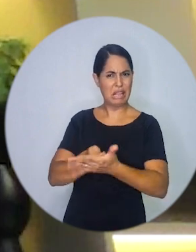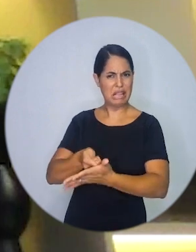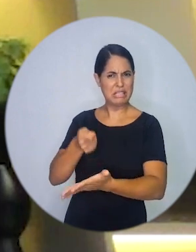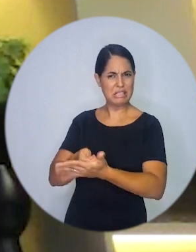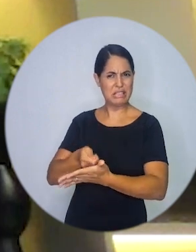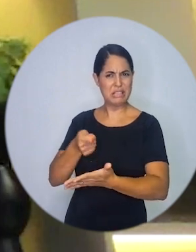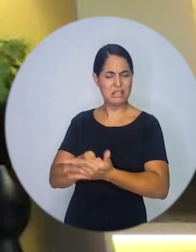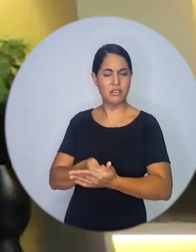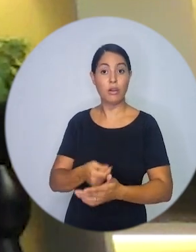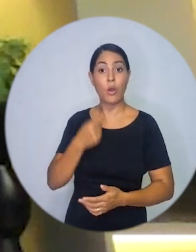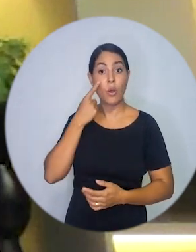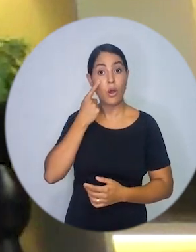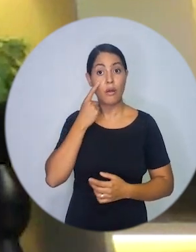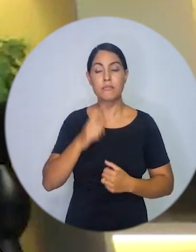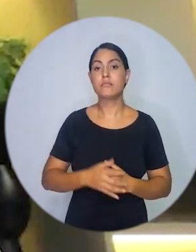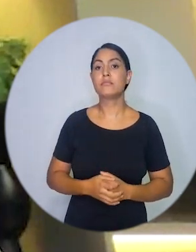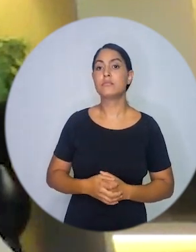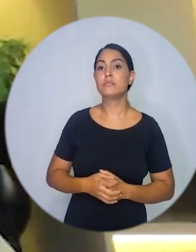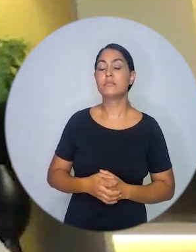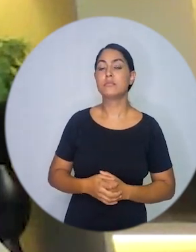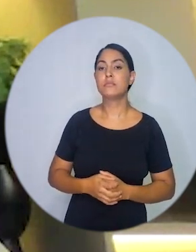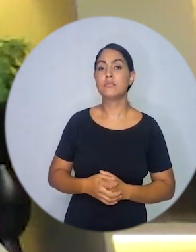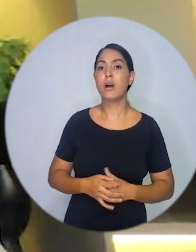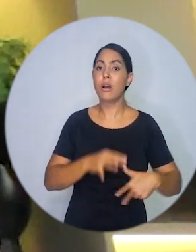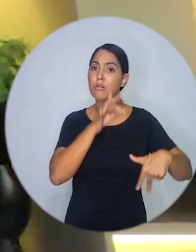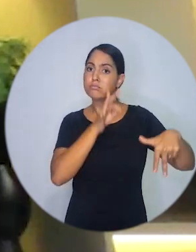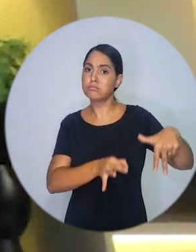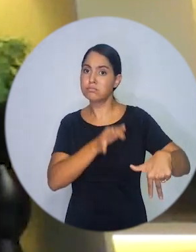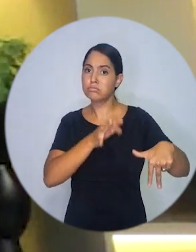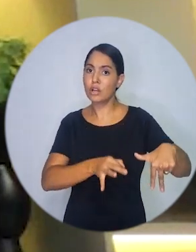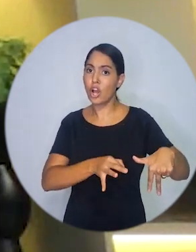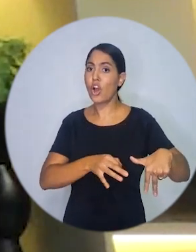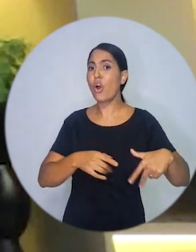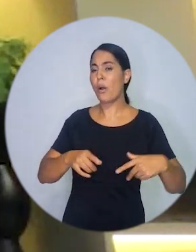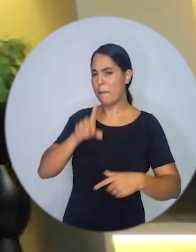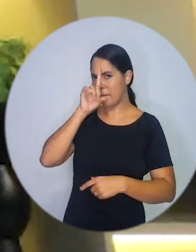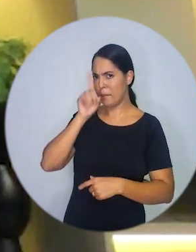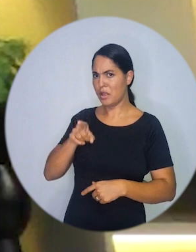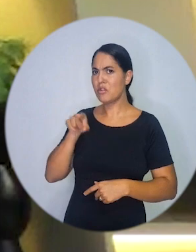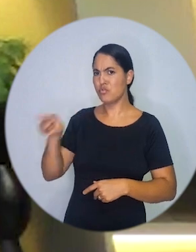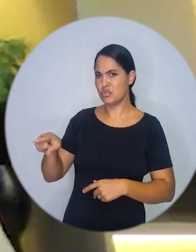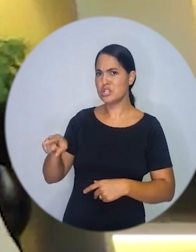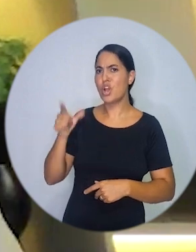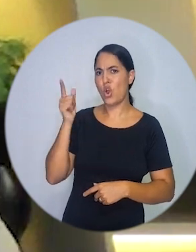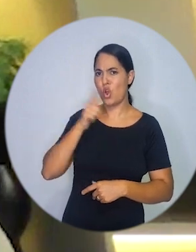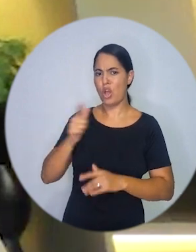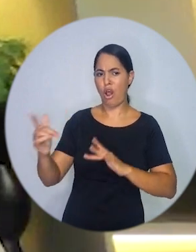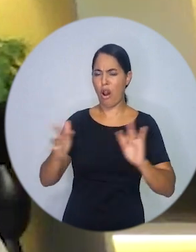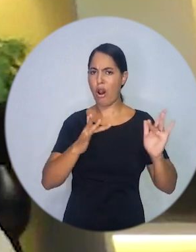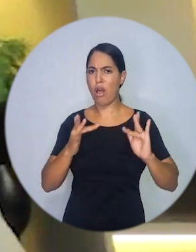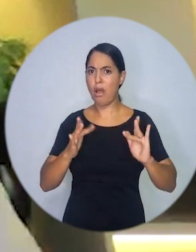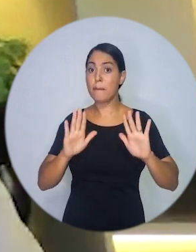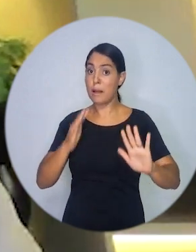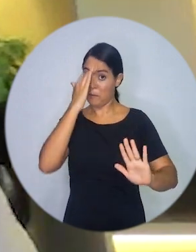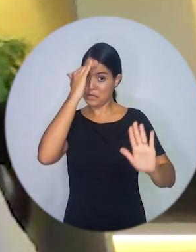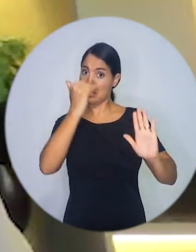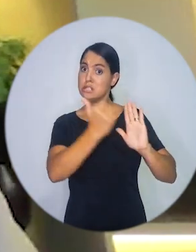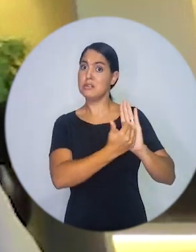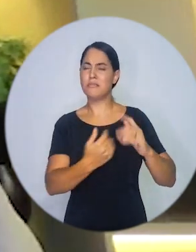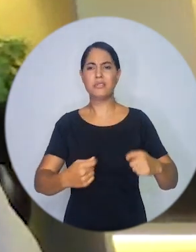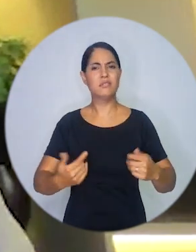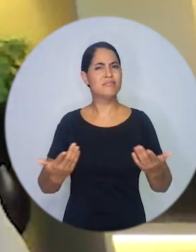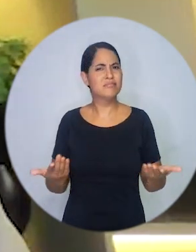o advogado só pode ter acesso à conversa do magistrado se cumprir aquela condição. Em razão disso, um